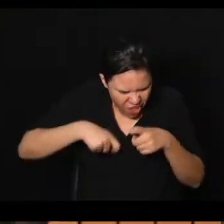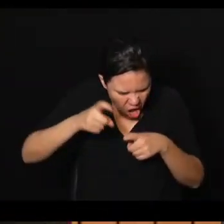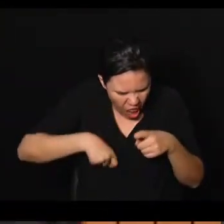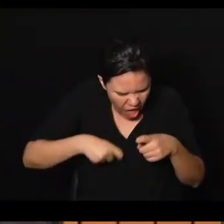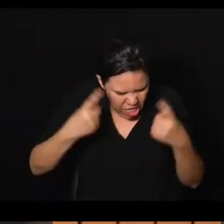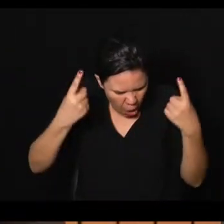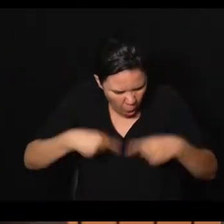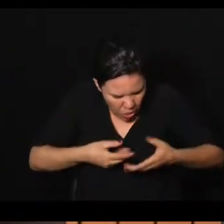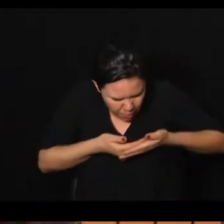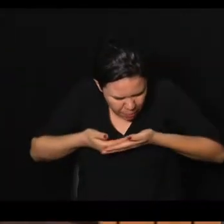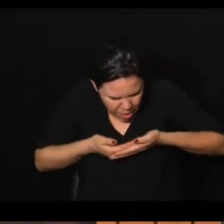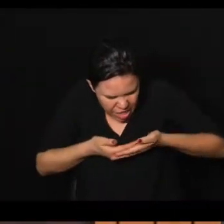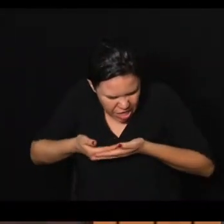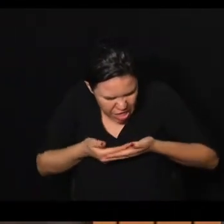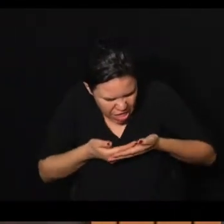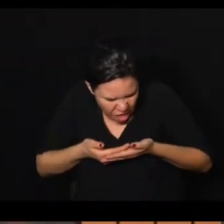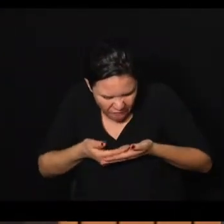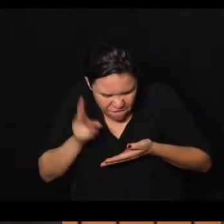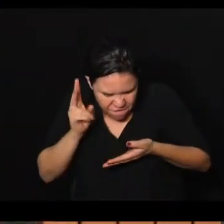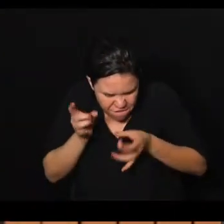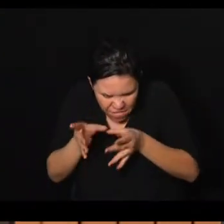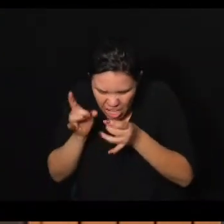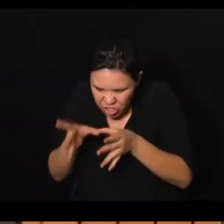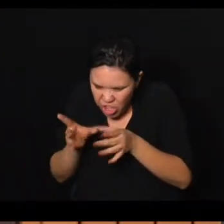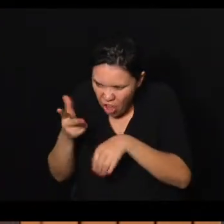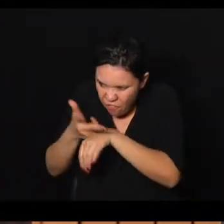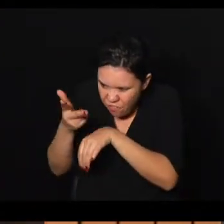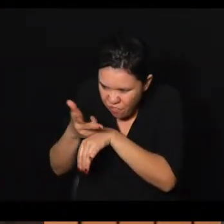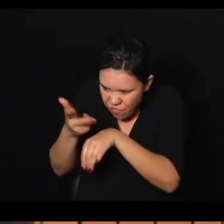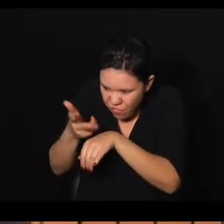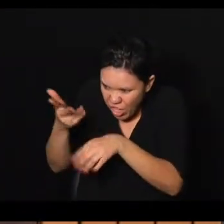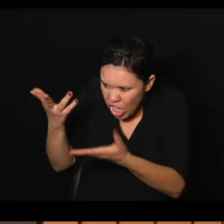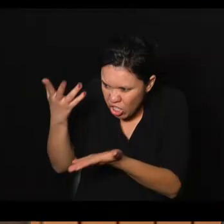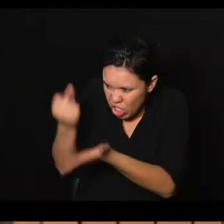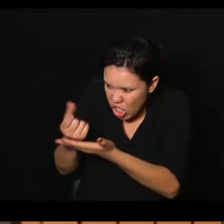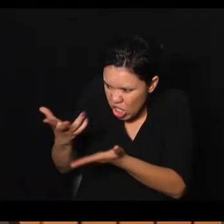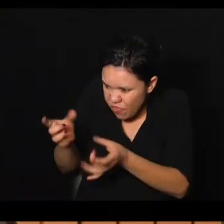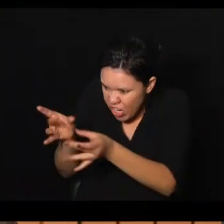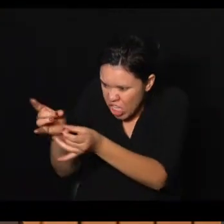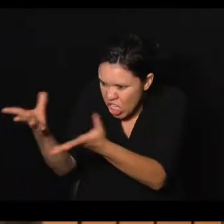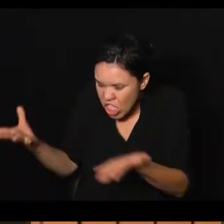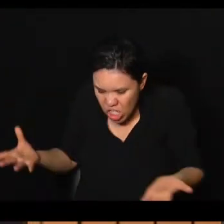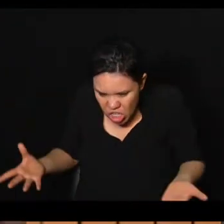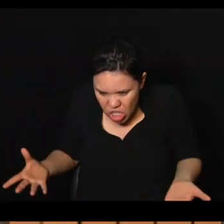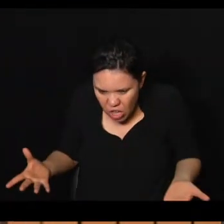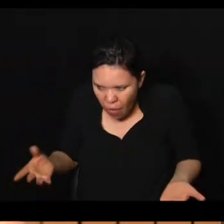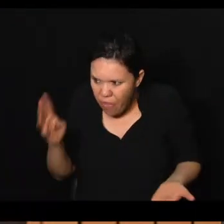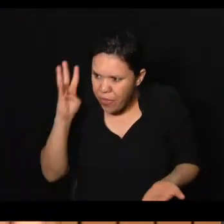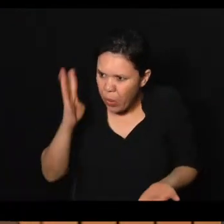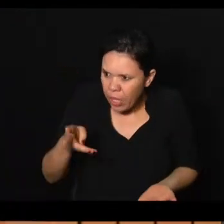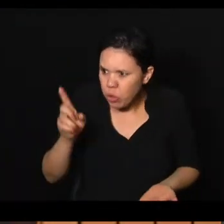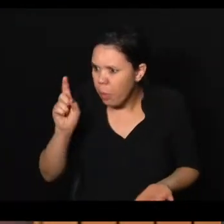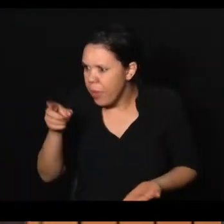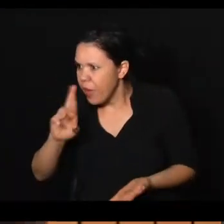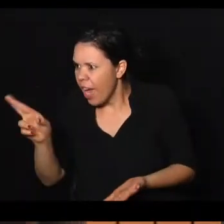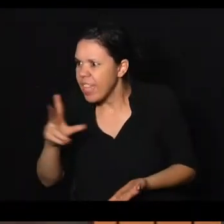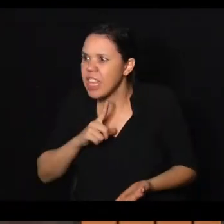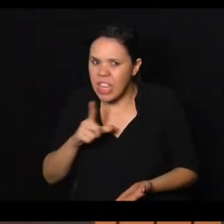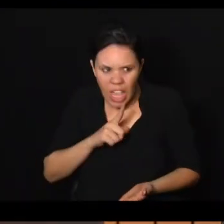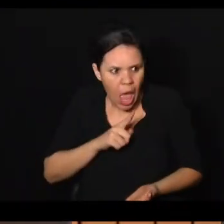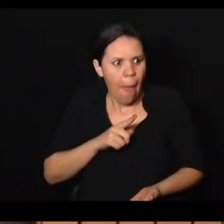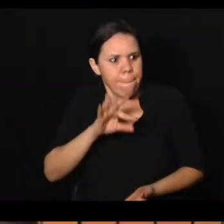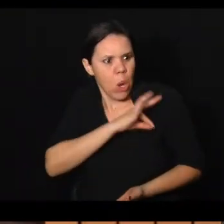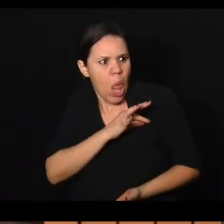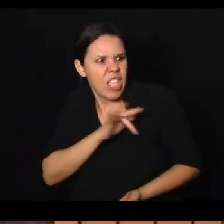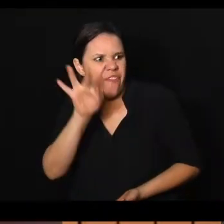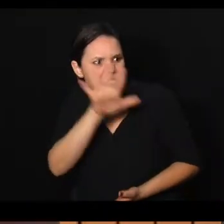5 anos pode custar R$1.000, R$2.000, mas já há rastreamento da Polícia Federal. Vídeos de abuso de bebês podem